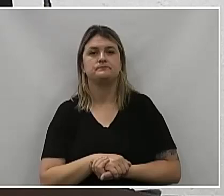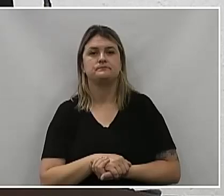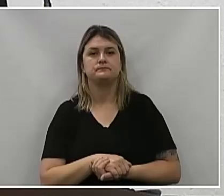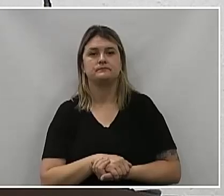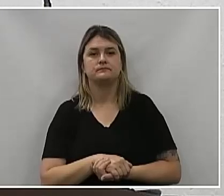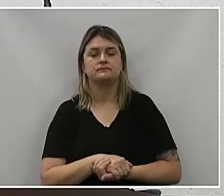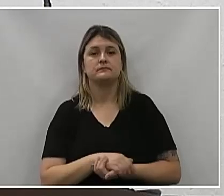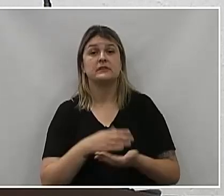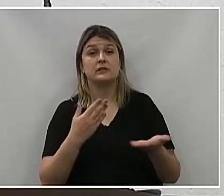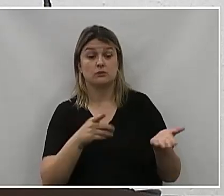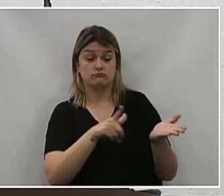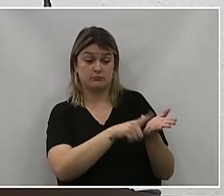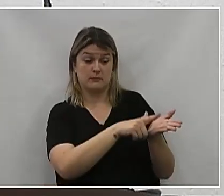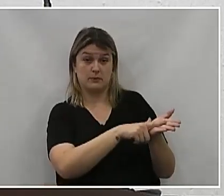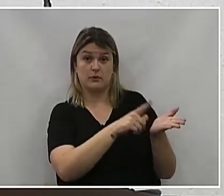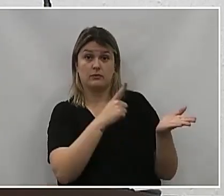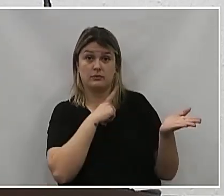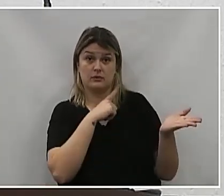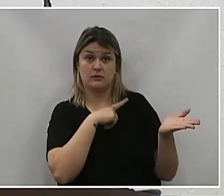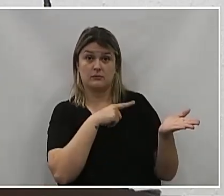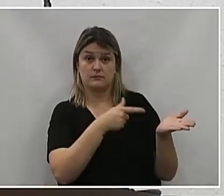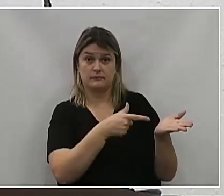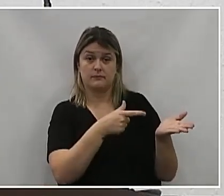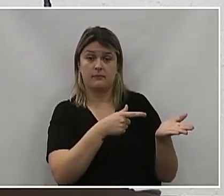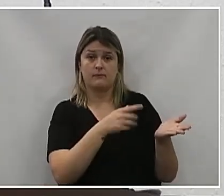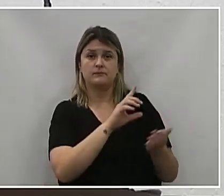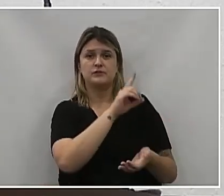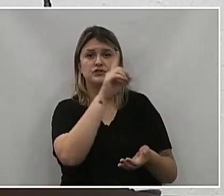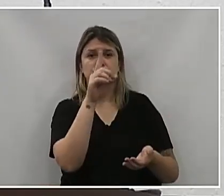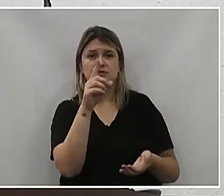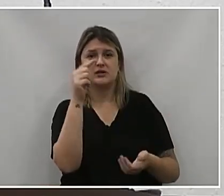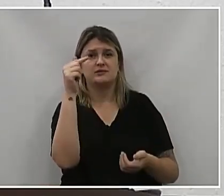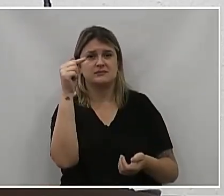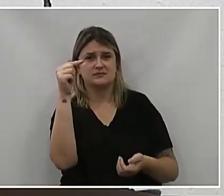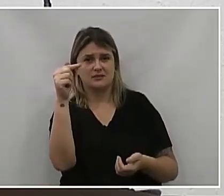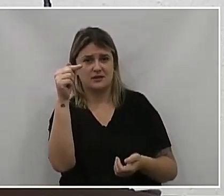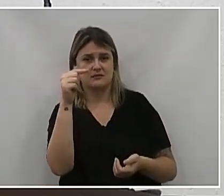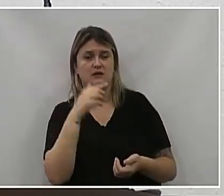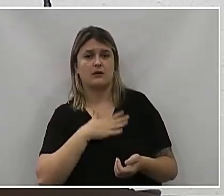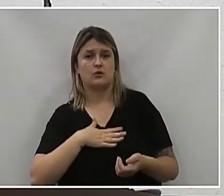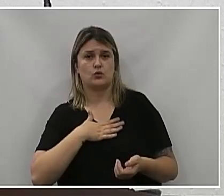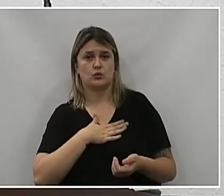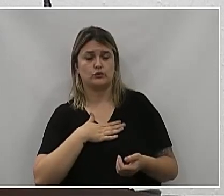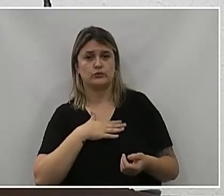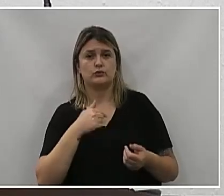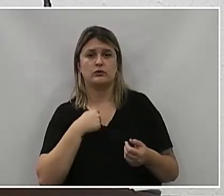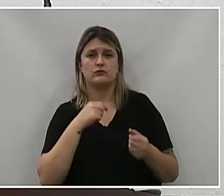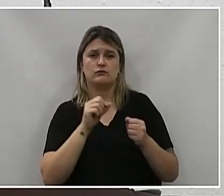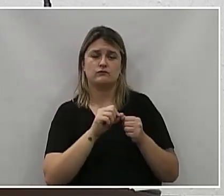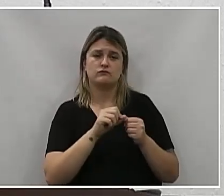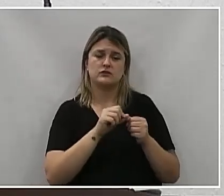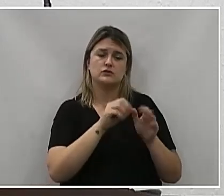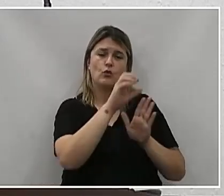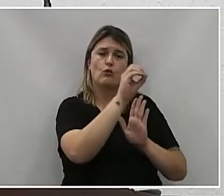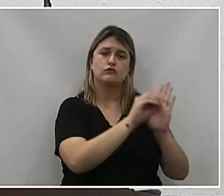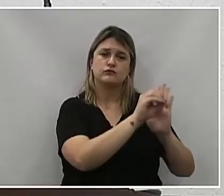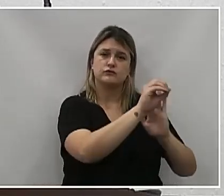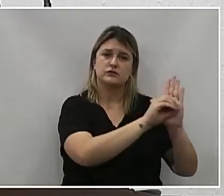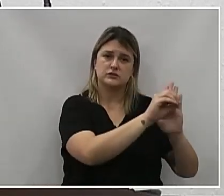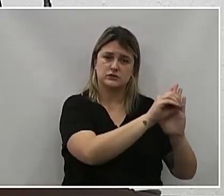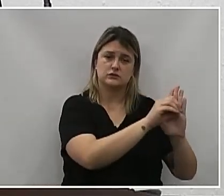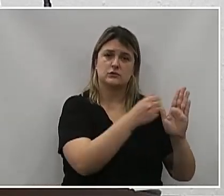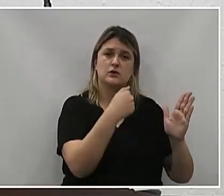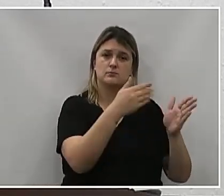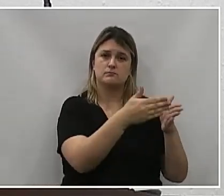Senhores, aqui está. Dia 7 de agosto eu protocolei ofícios